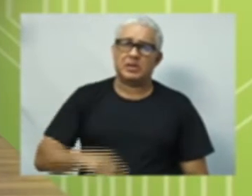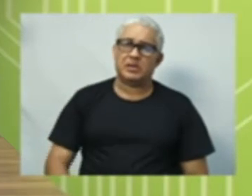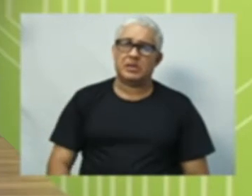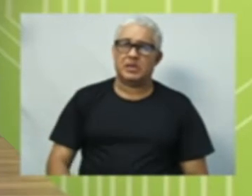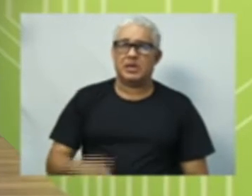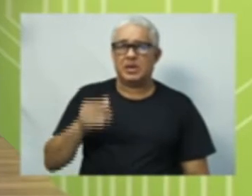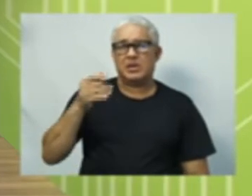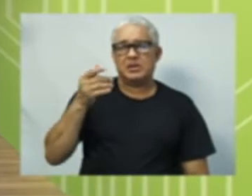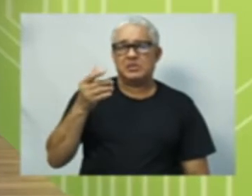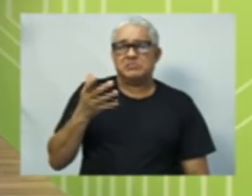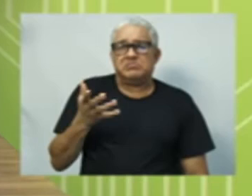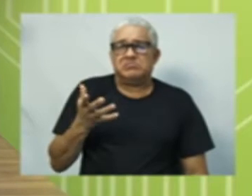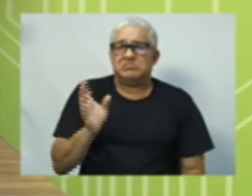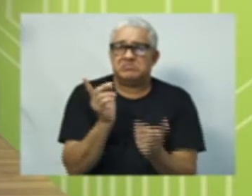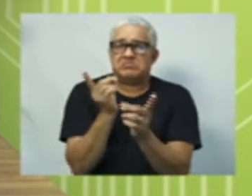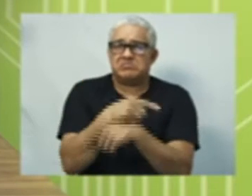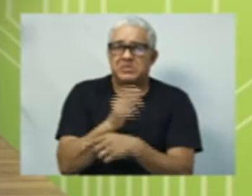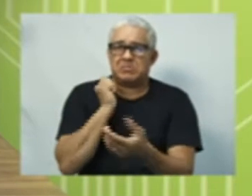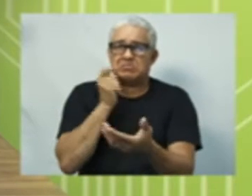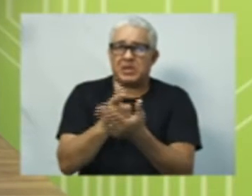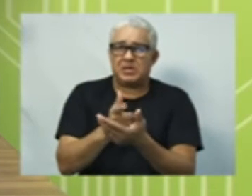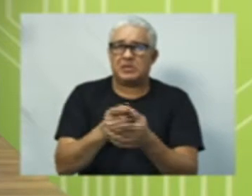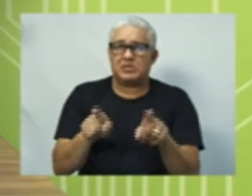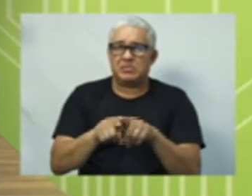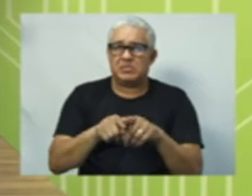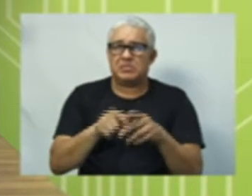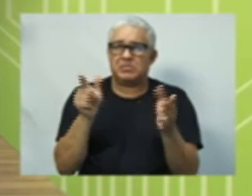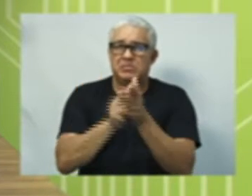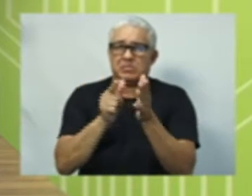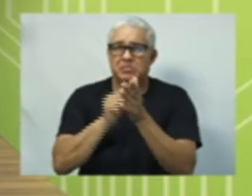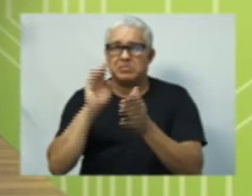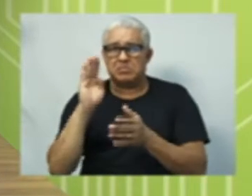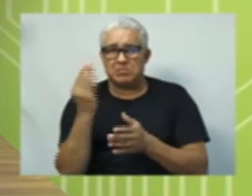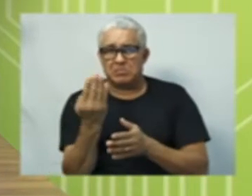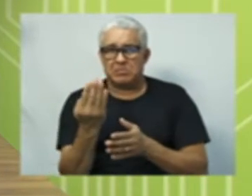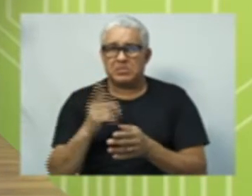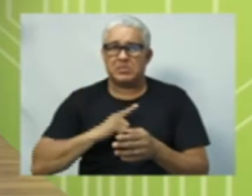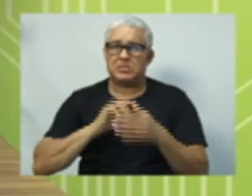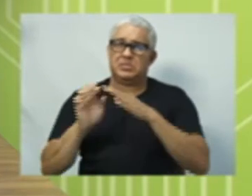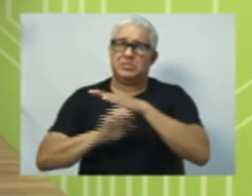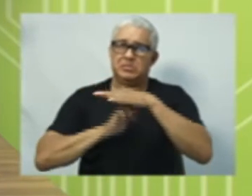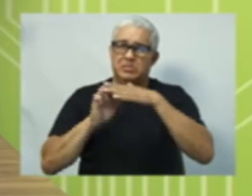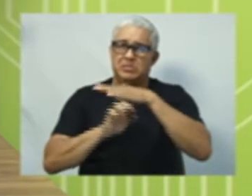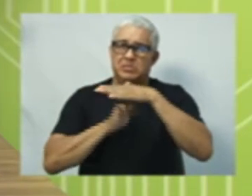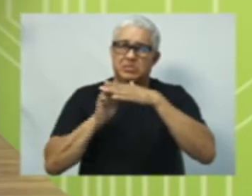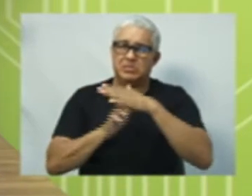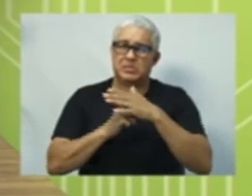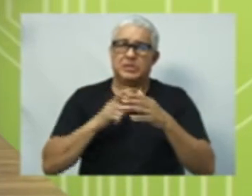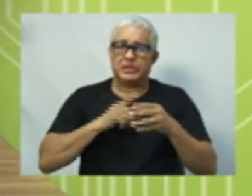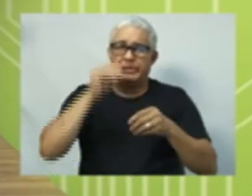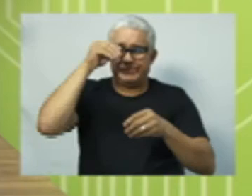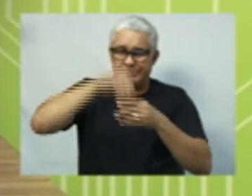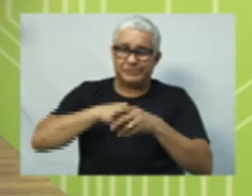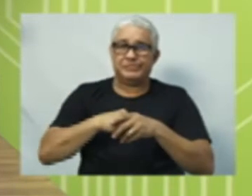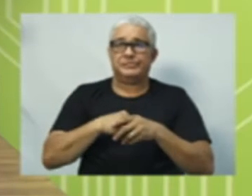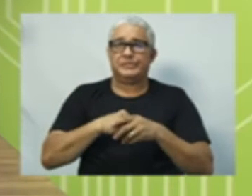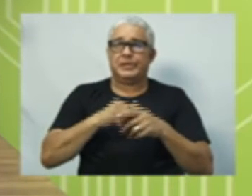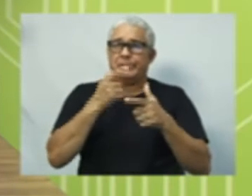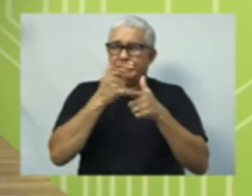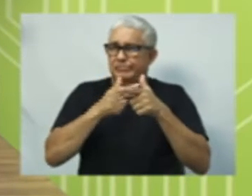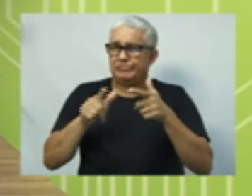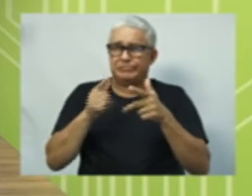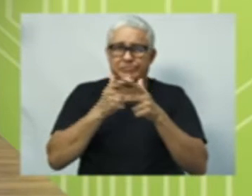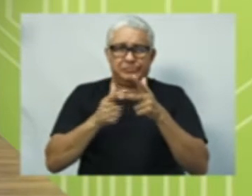omissão, as notas fiscais frias, vira e mexe, nós vemos o quê? Empresas emitidas sobre isso. Querendo o